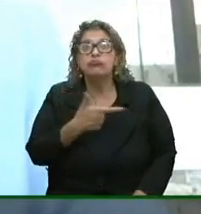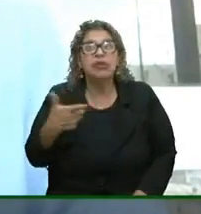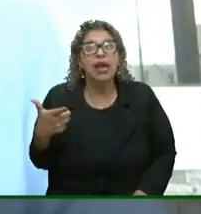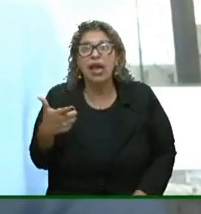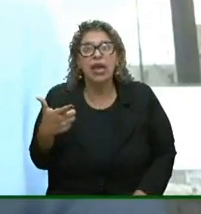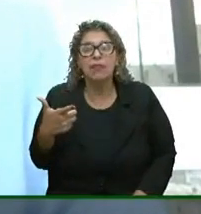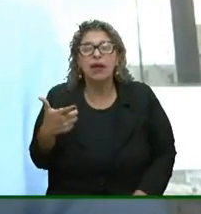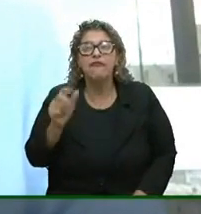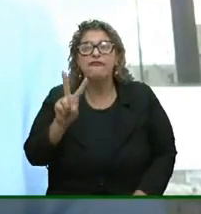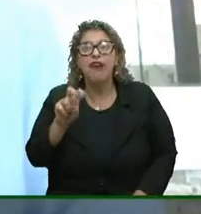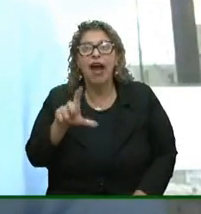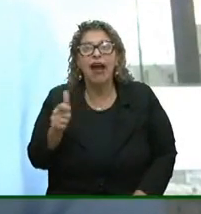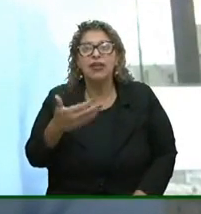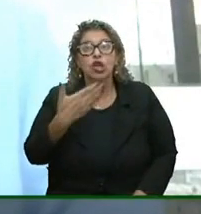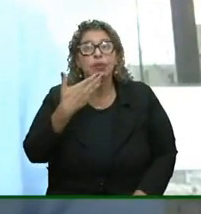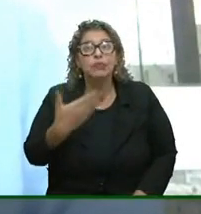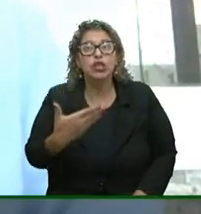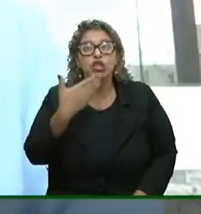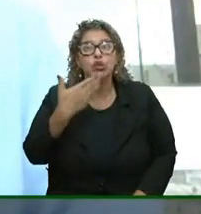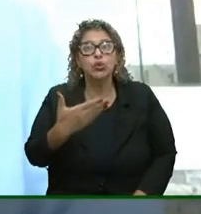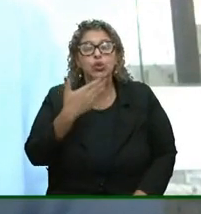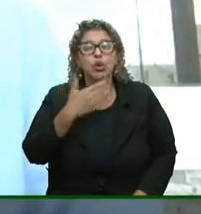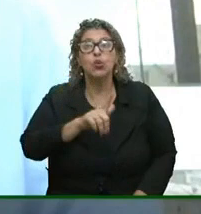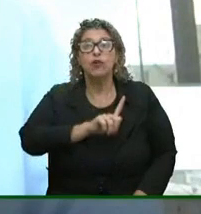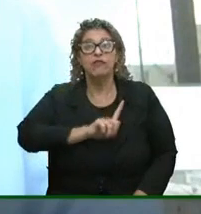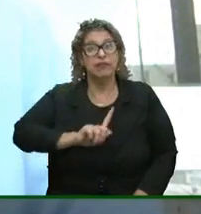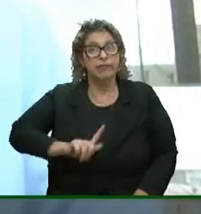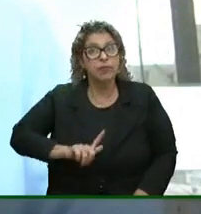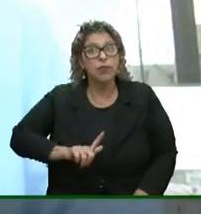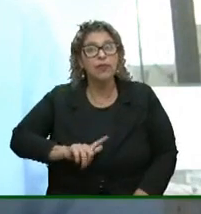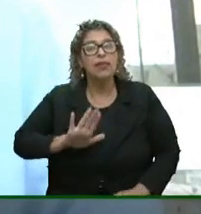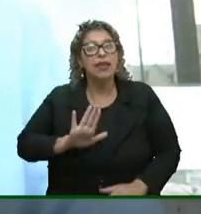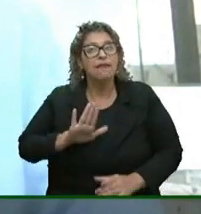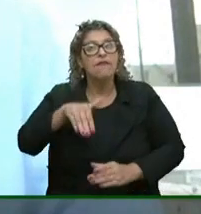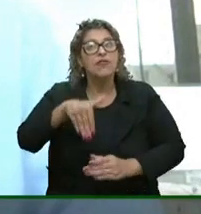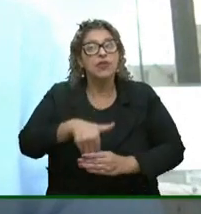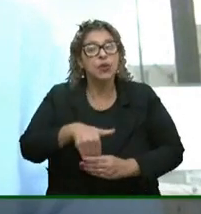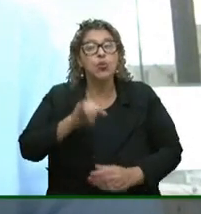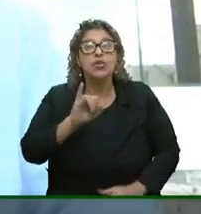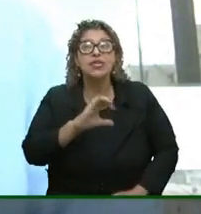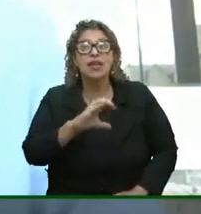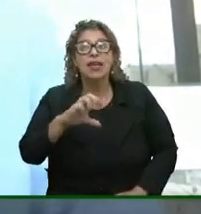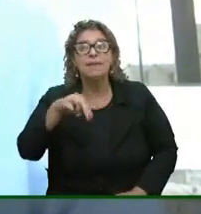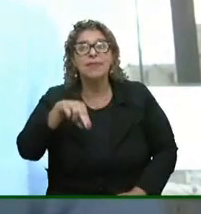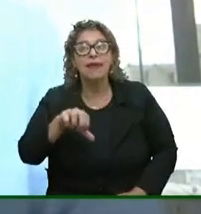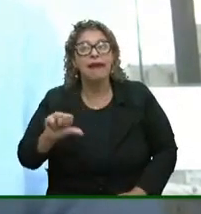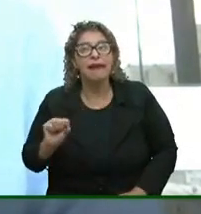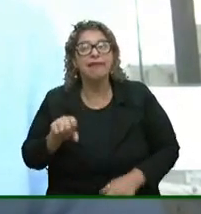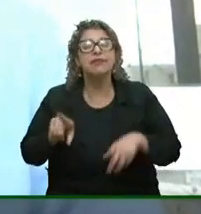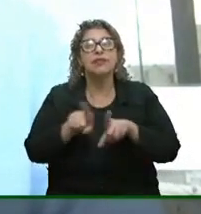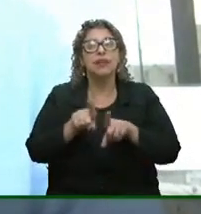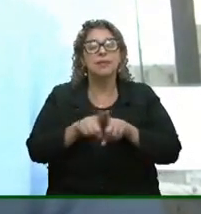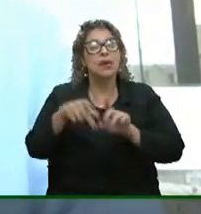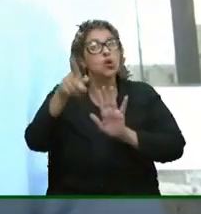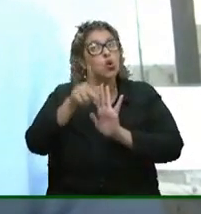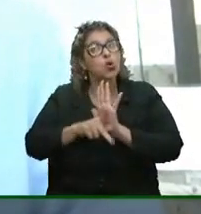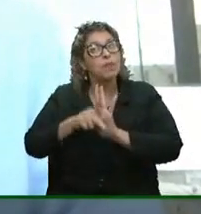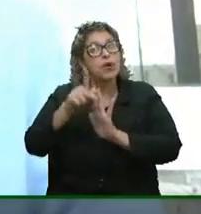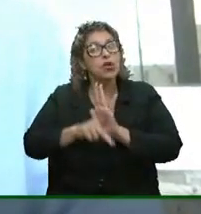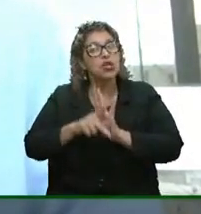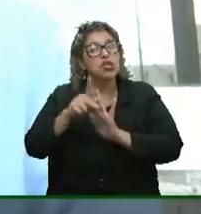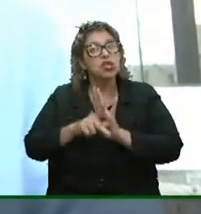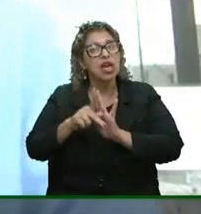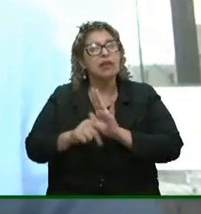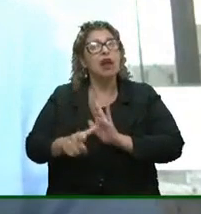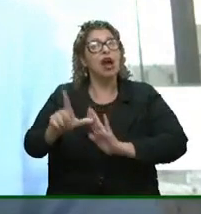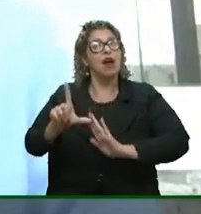nós apelávamos para o governador, já por ocasião da votação do ICMS, que ele enviasse também um projeto lá no final do